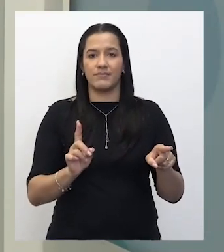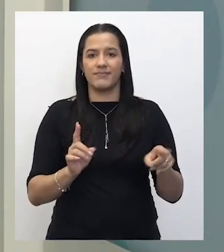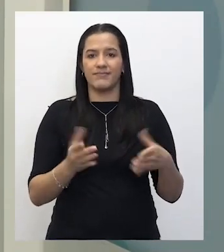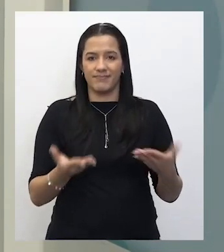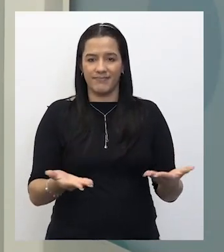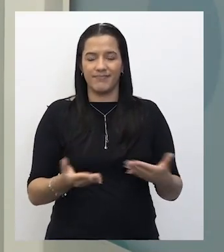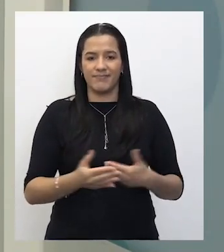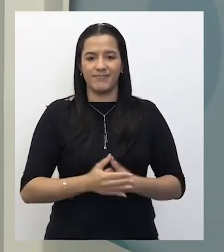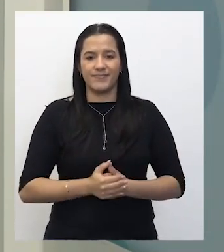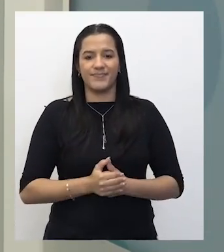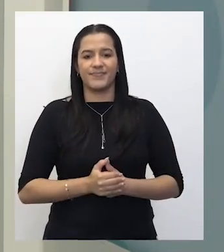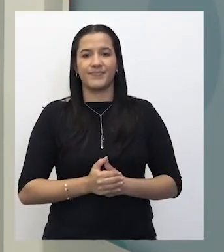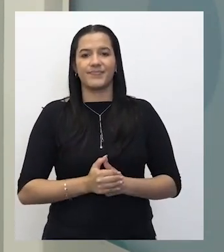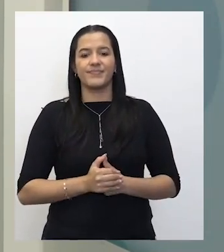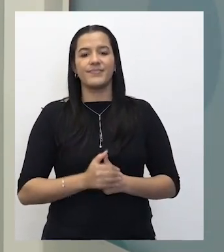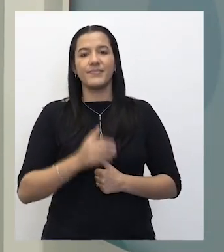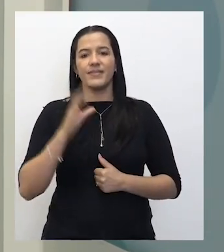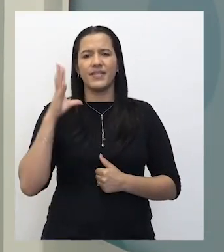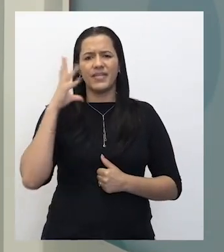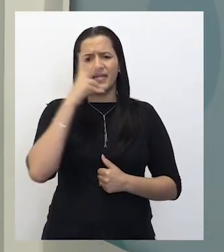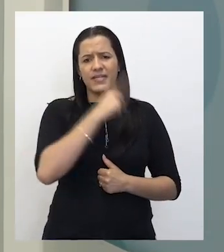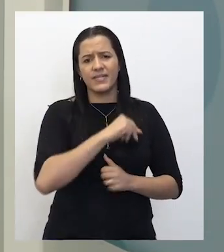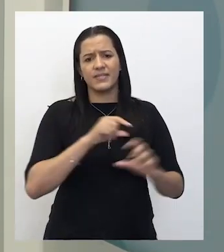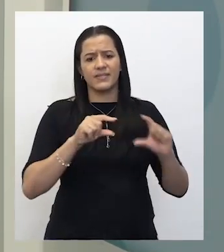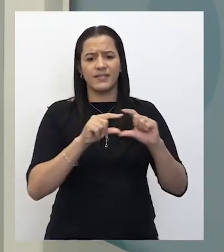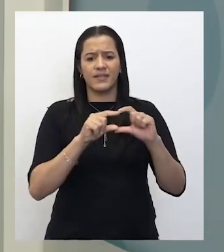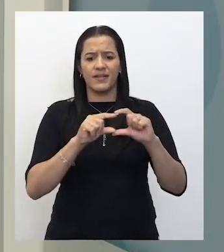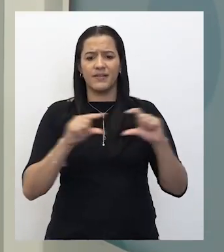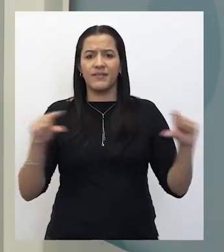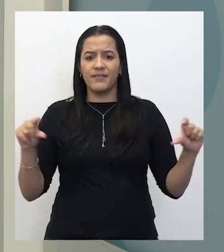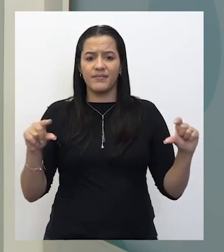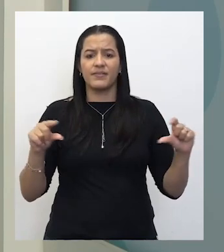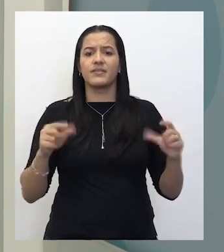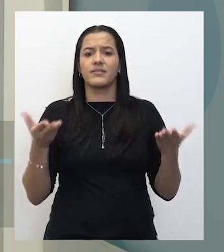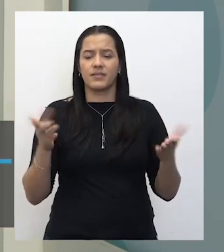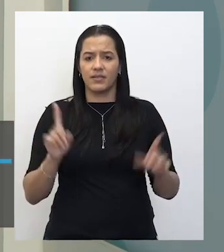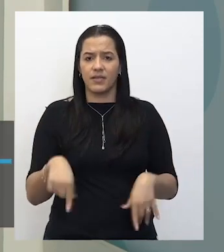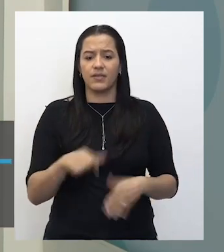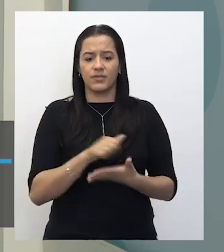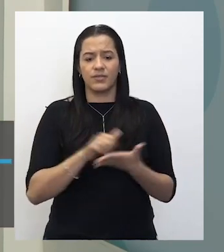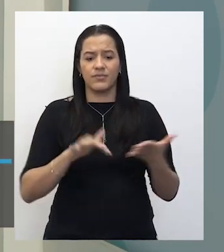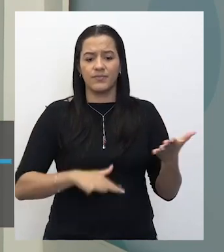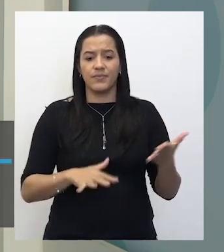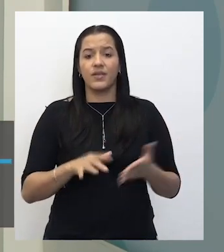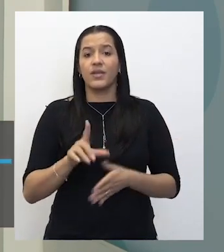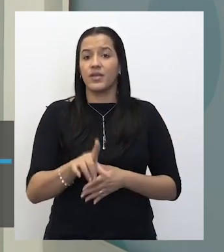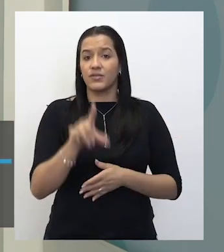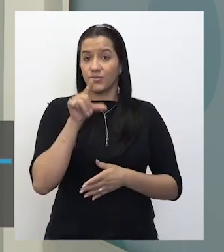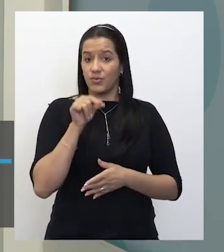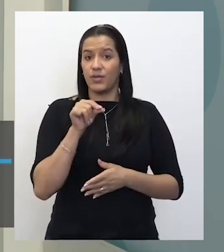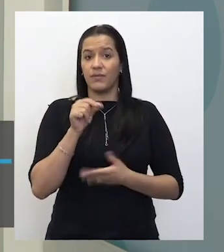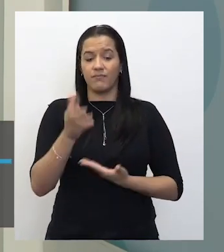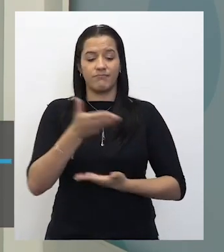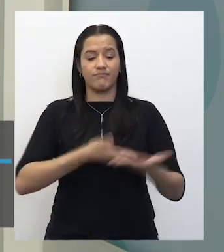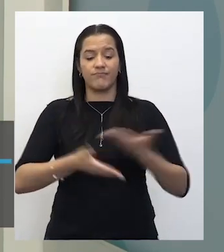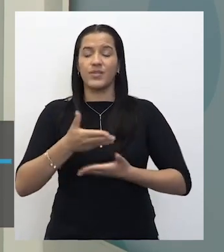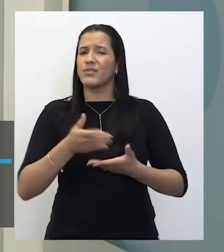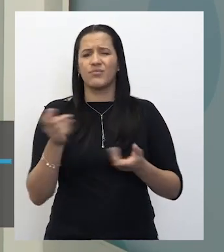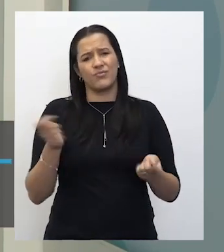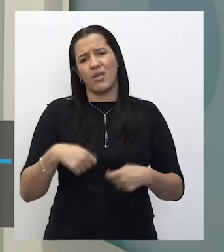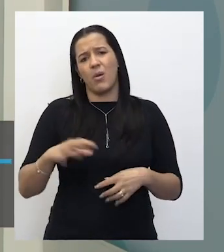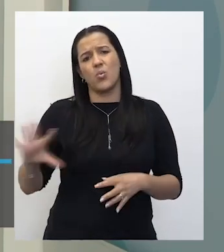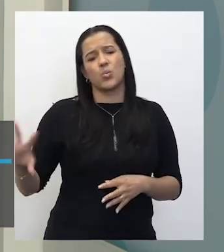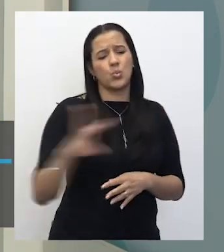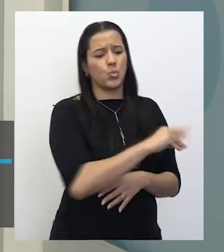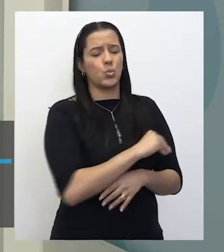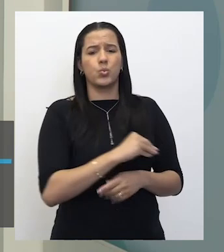Eu acho linda a frase, que na verdade é a frase da nossa atividade, né? Escolher é fazer concessões, não dá para ter tudo, né?